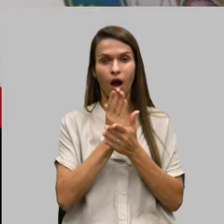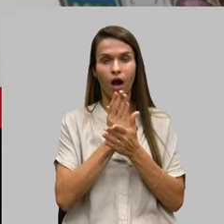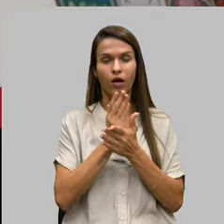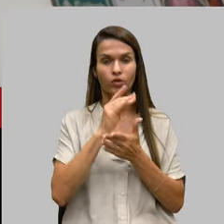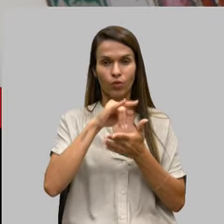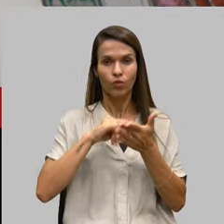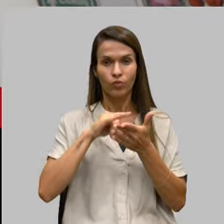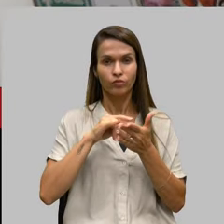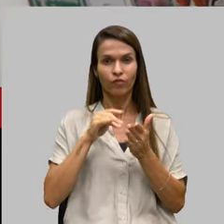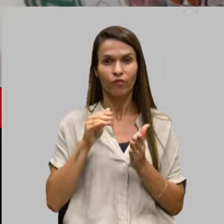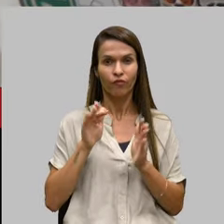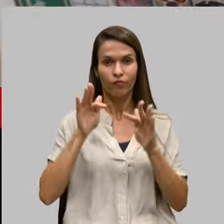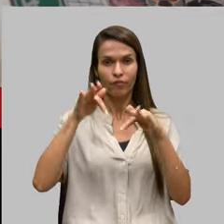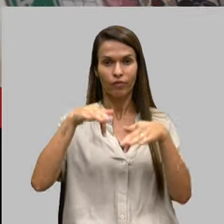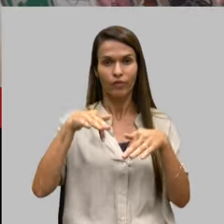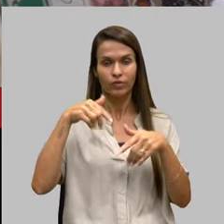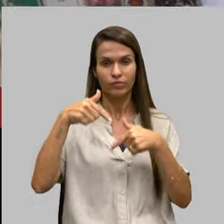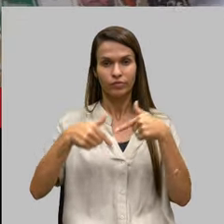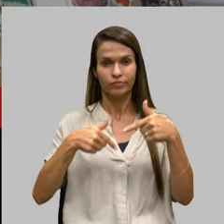os